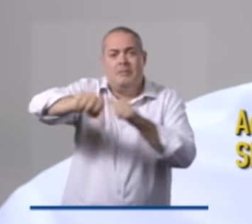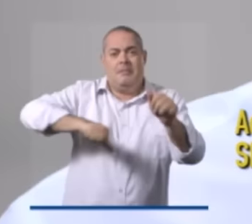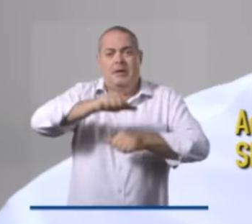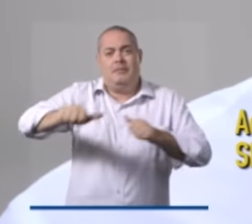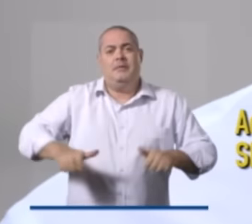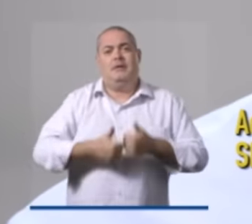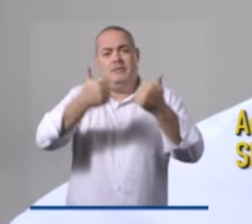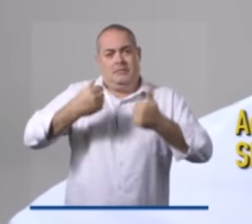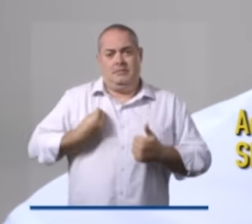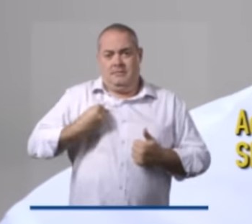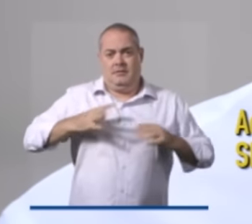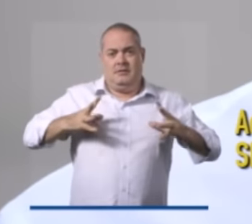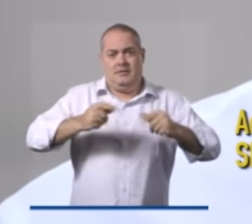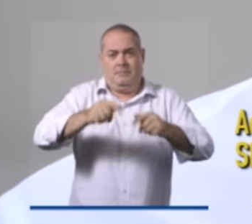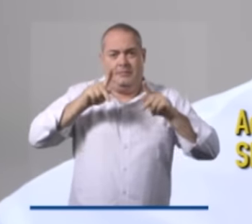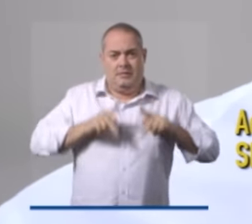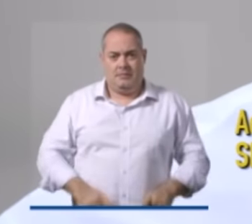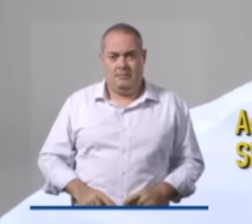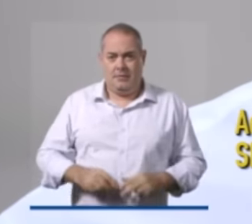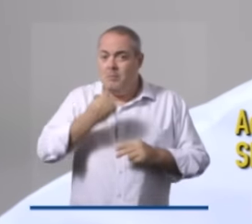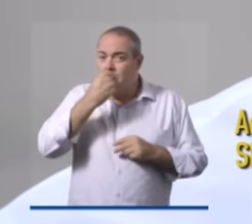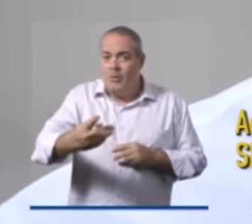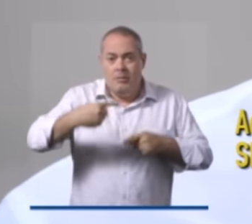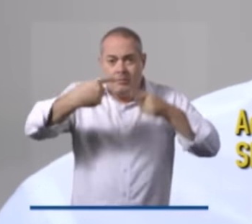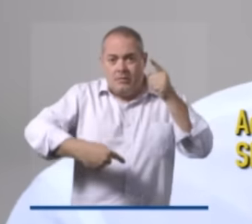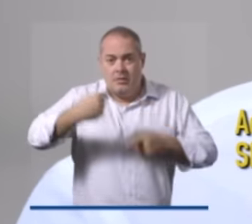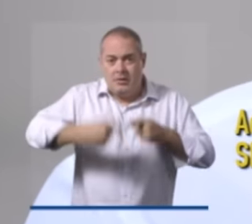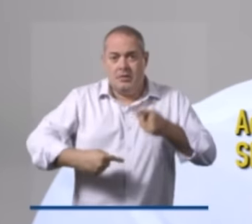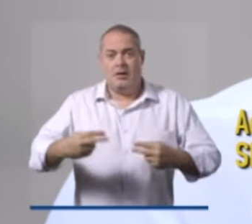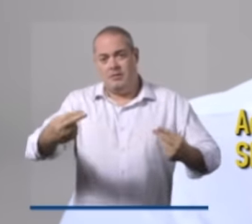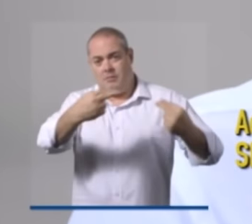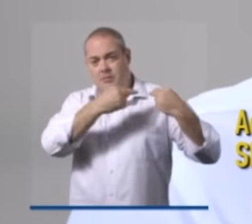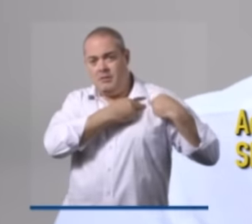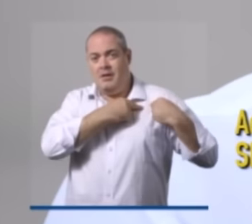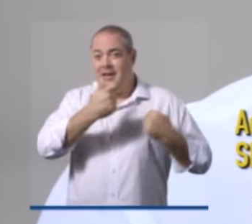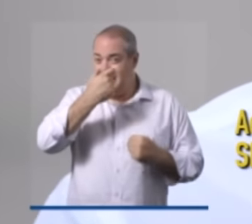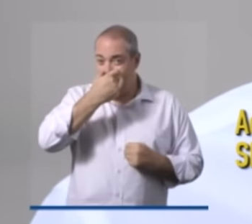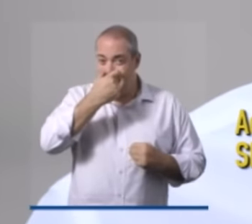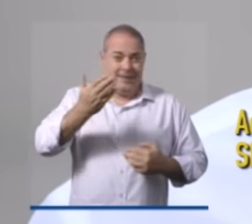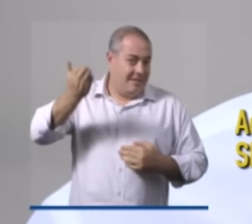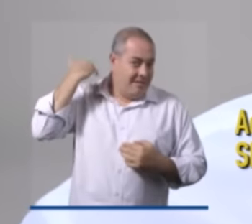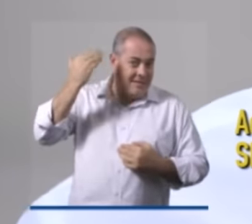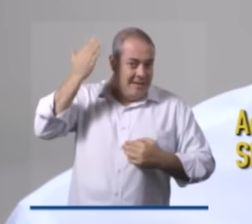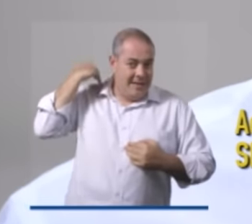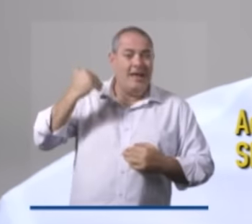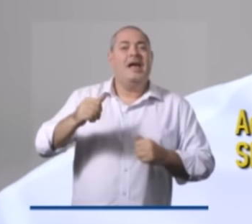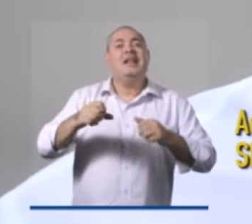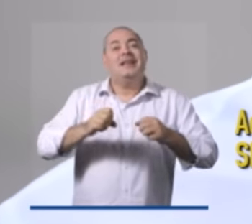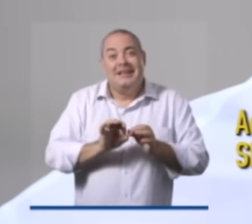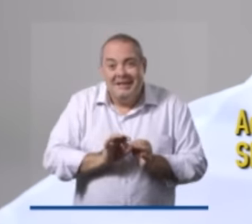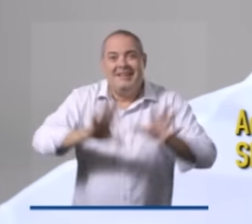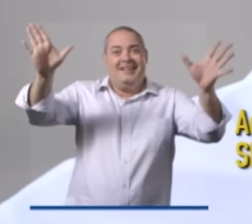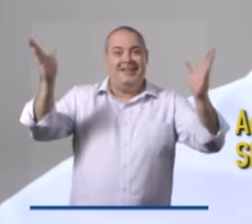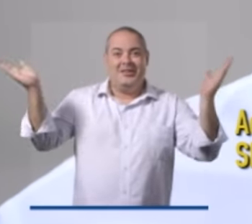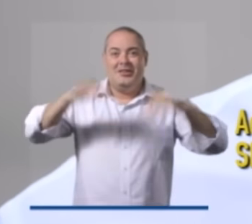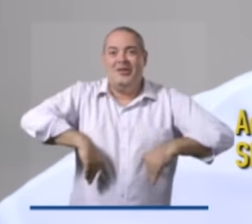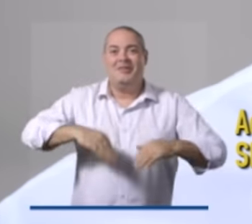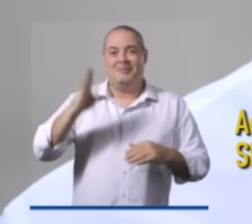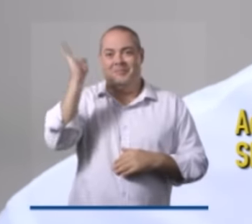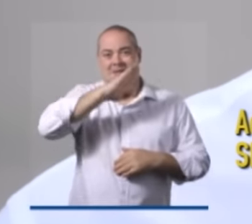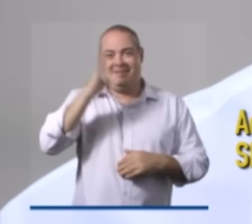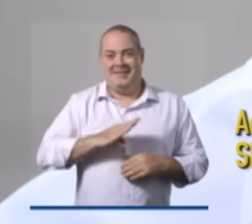a vida de cada uma das pessoas. Foi a boa política, feita com responsabilidade por Tancredo, que conduziu o Brasil à